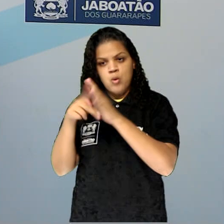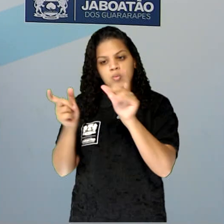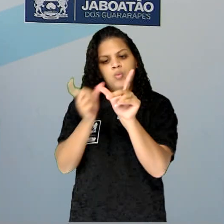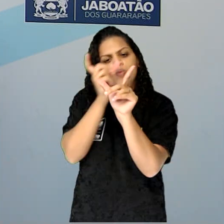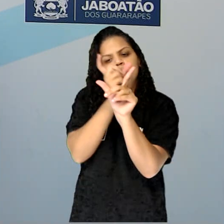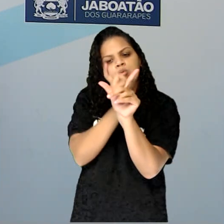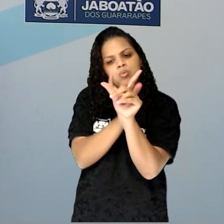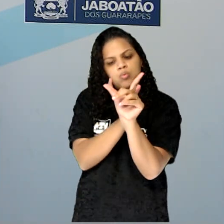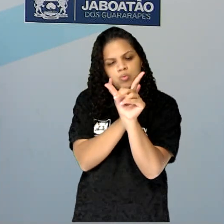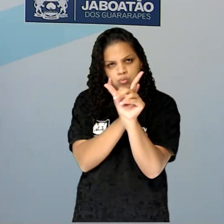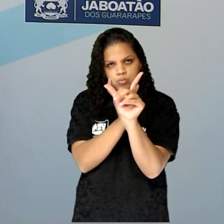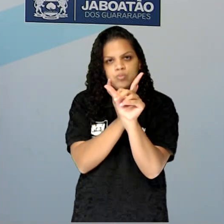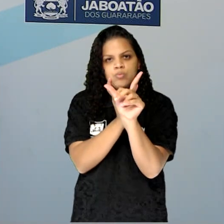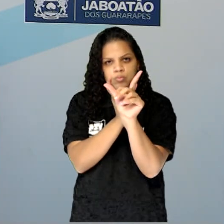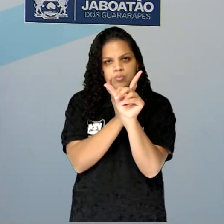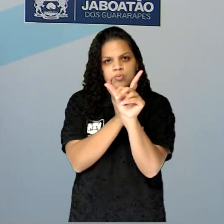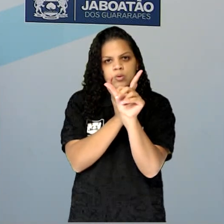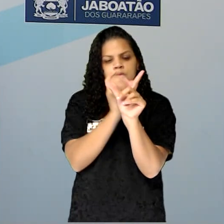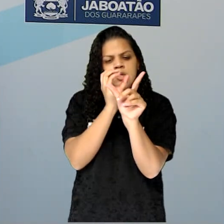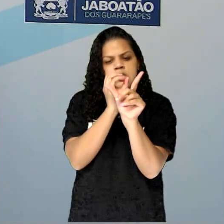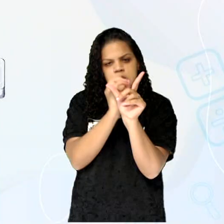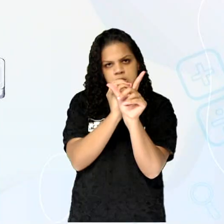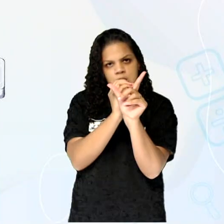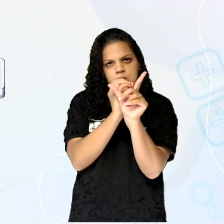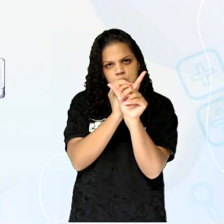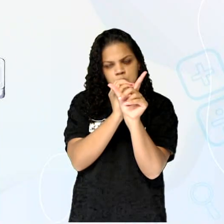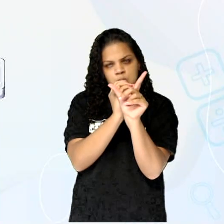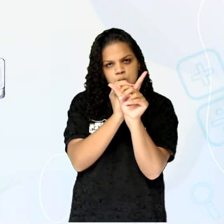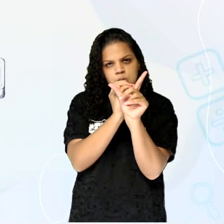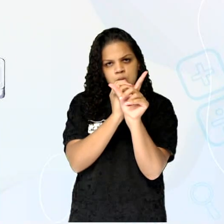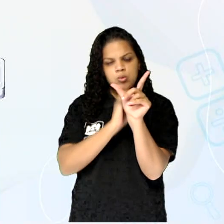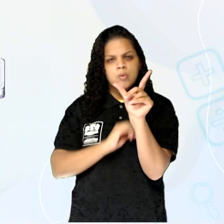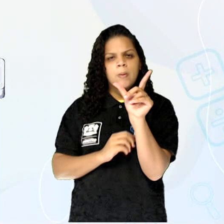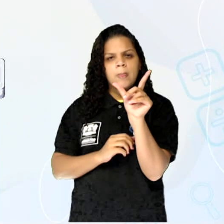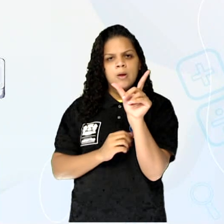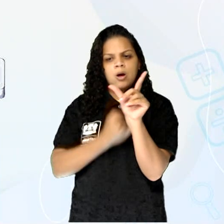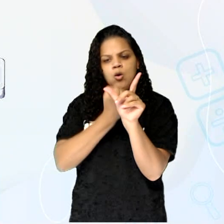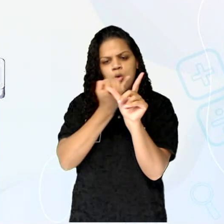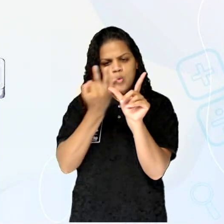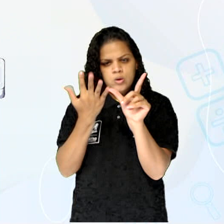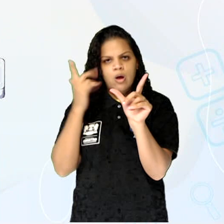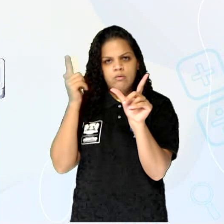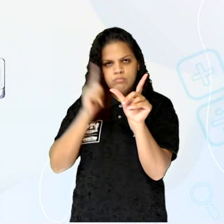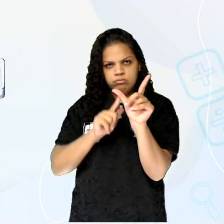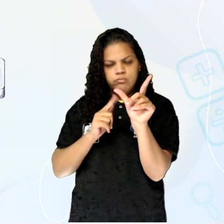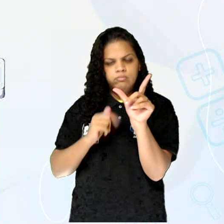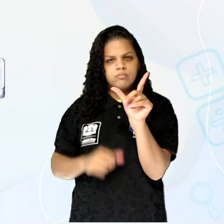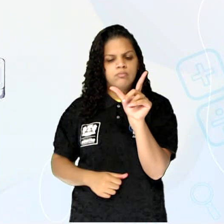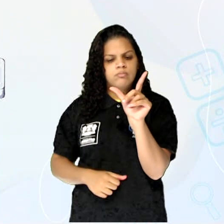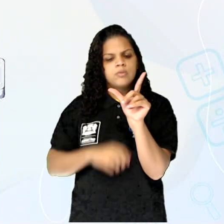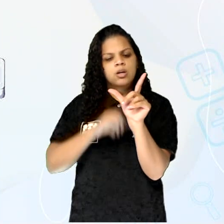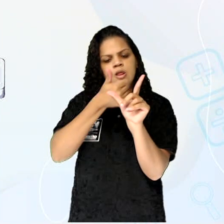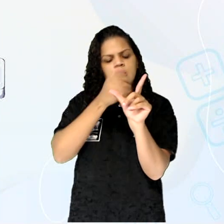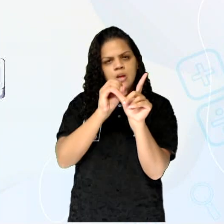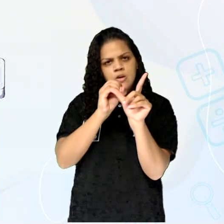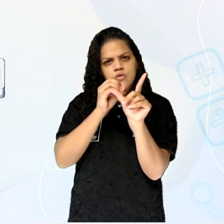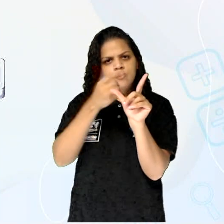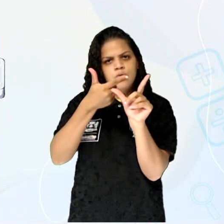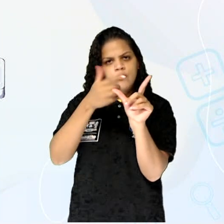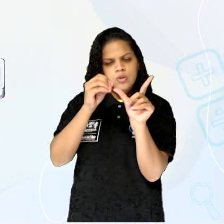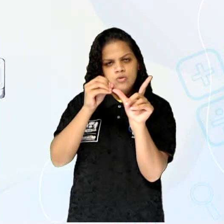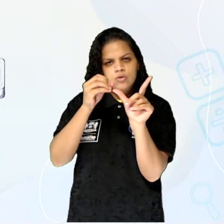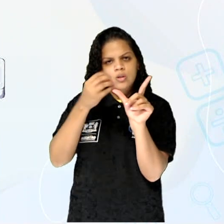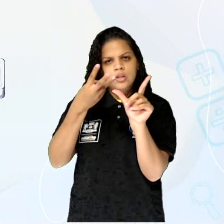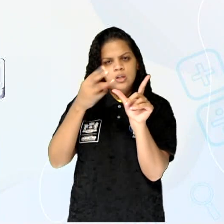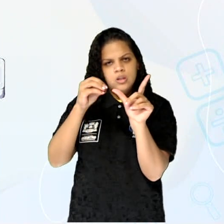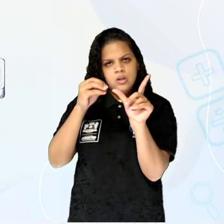de forma que a graduação 05 no primeiro lado agora assim nós podemos contar há 10 20